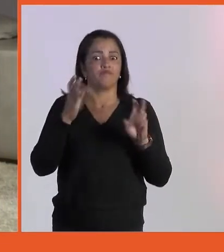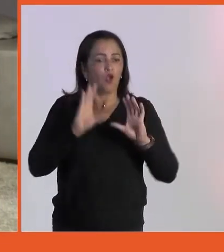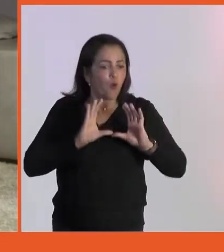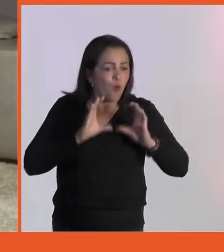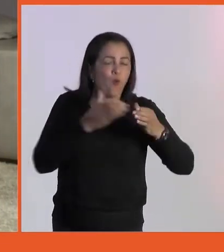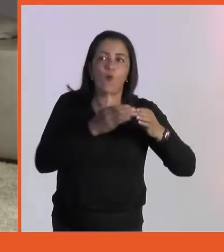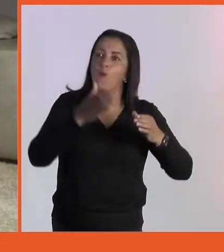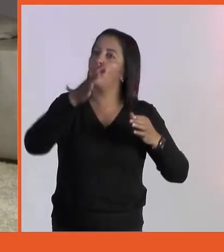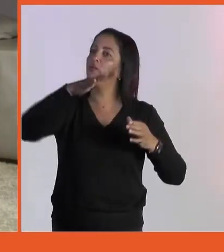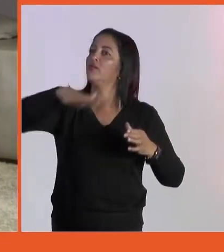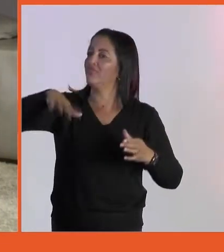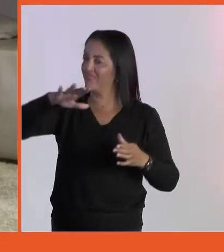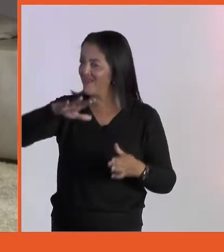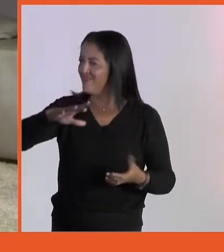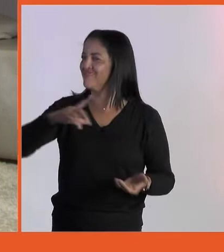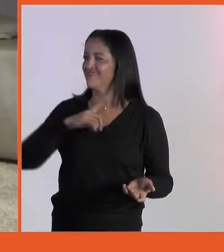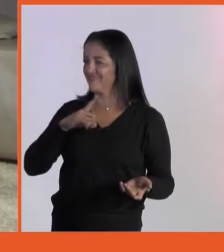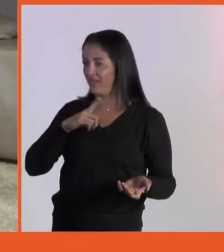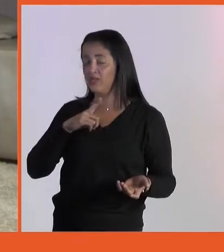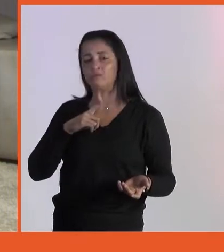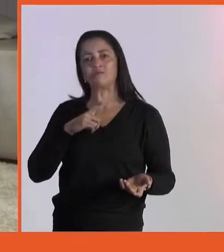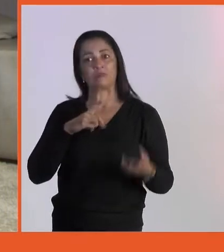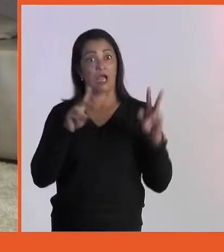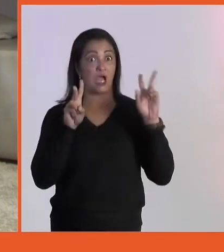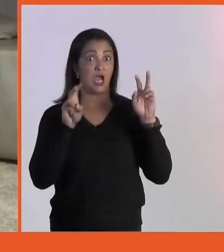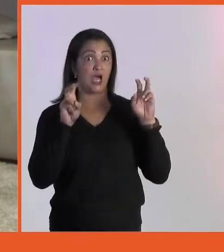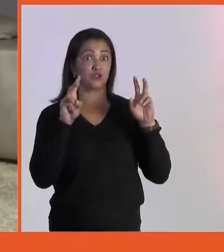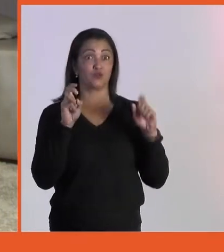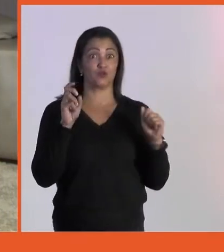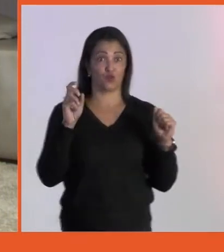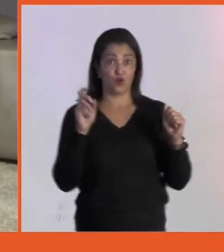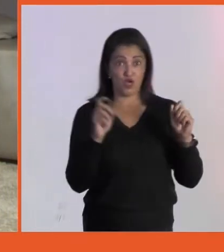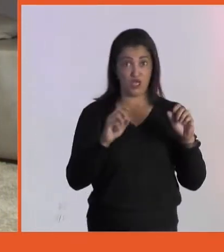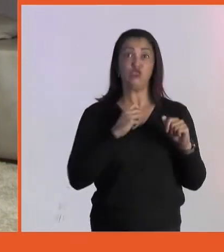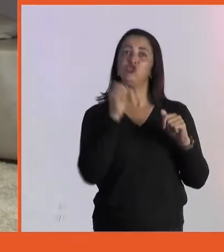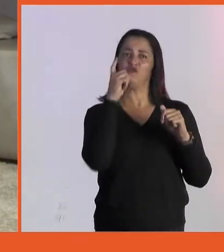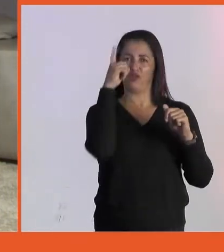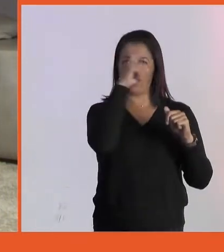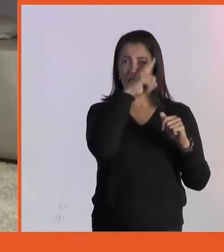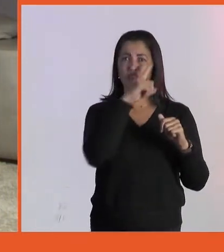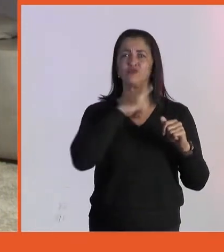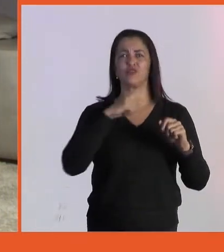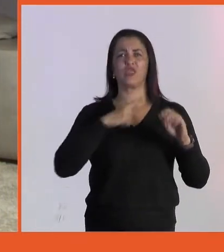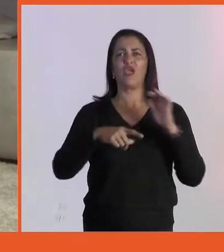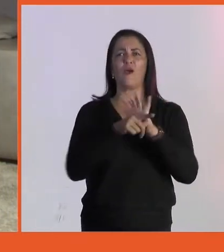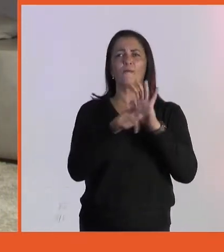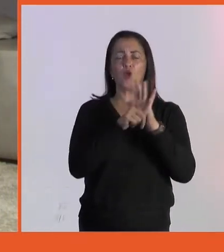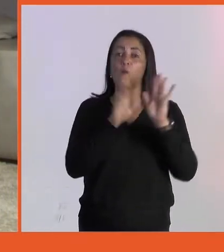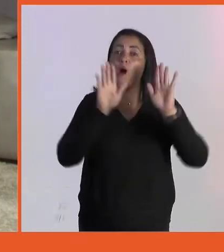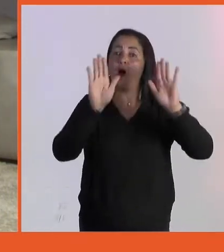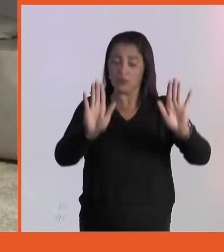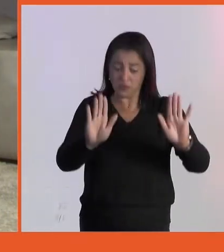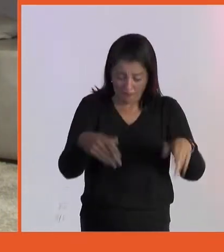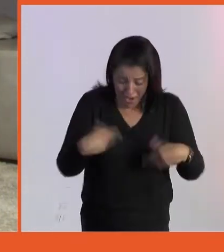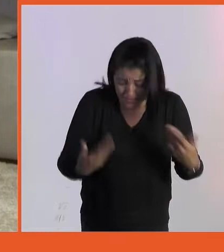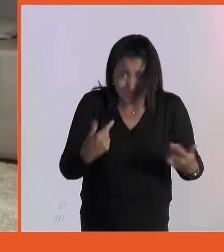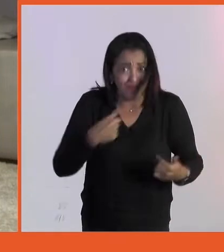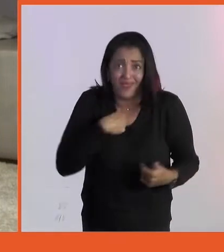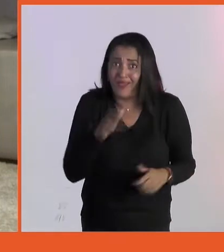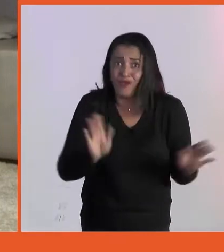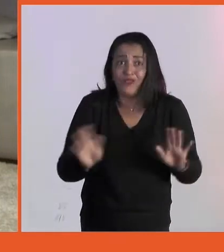Realmente é um assunto que pesa bastante. Se você é criador de conteúdo, como todos somos aqui, né? Imagino, menos eu, apesar da cara de